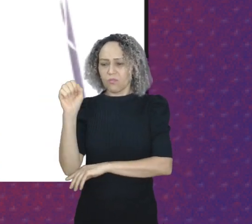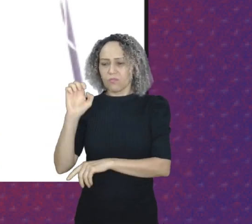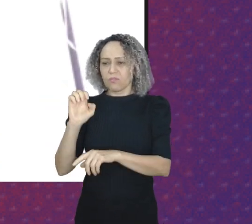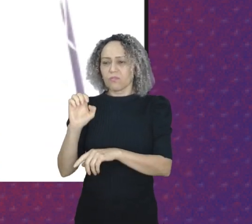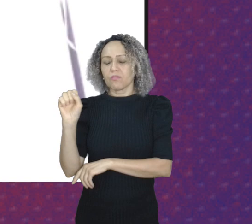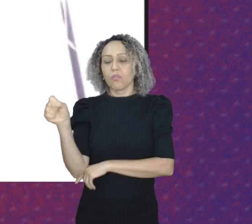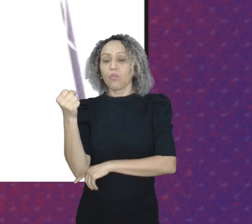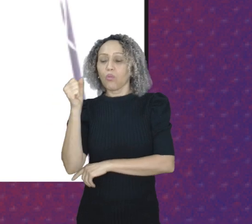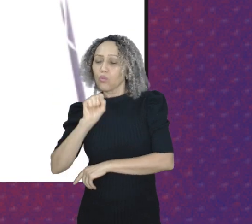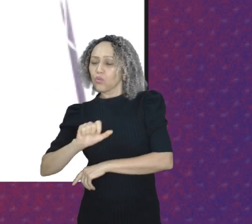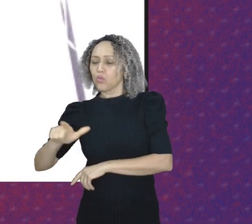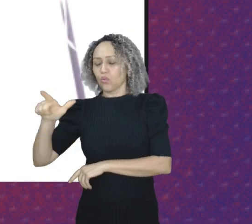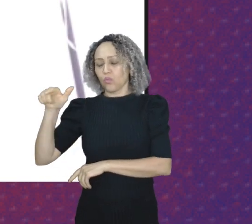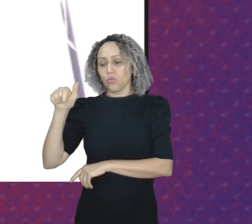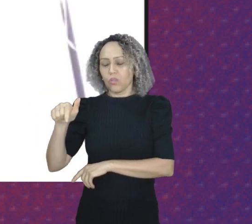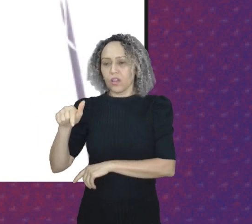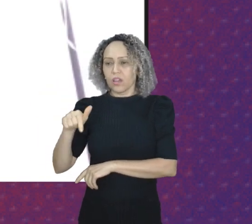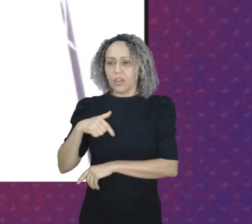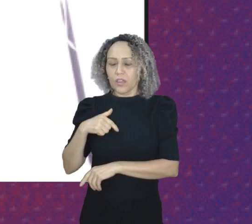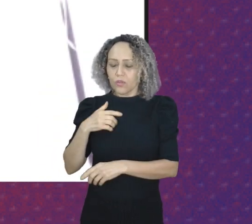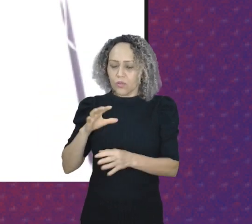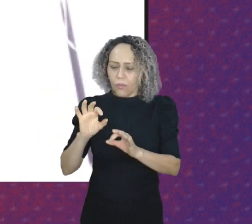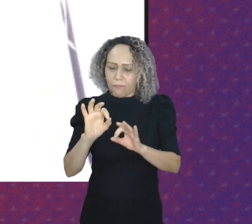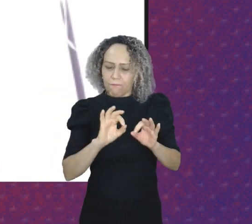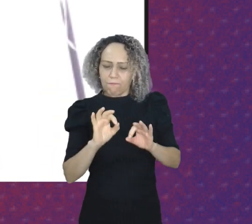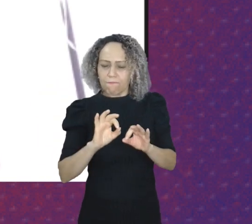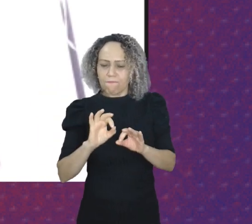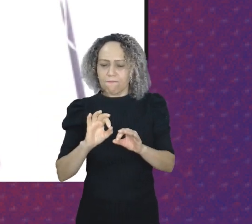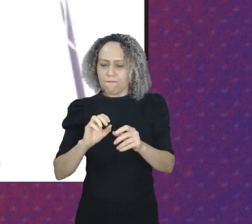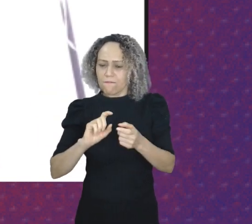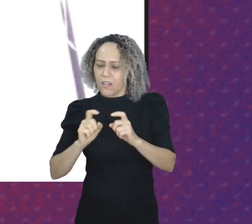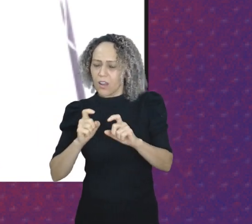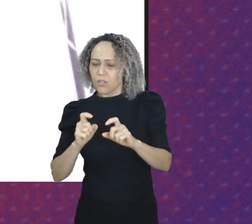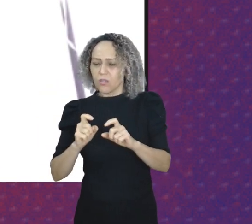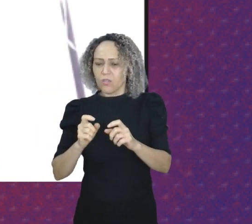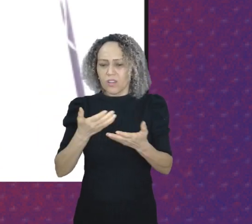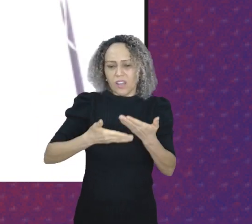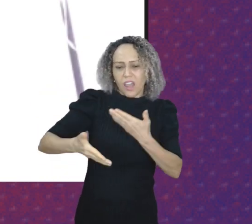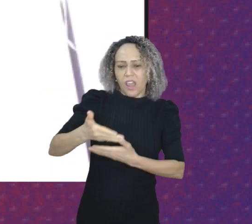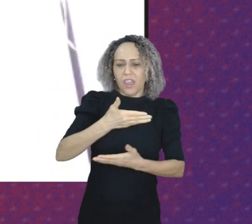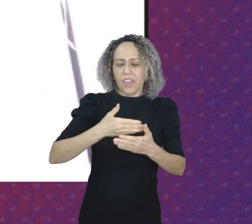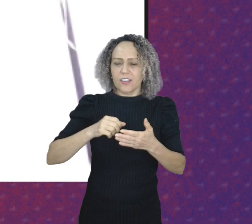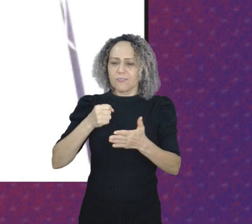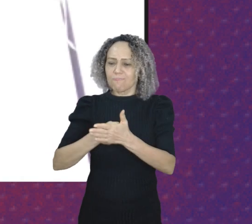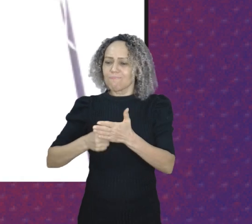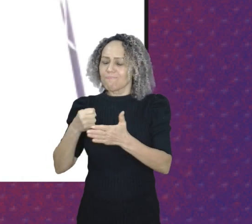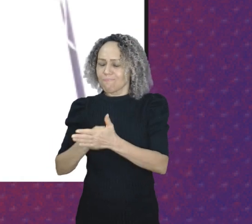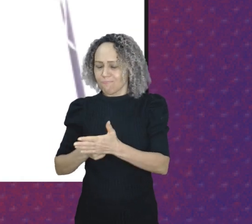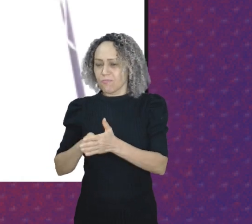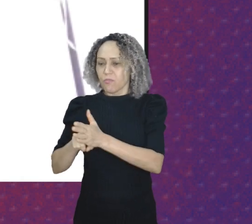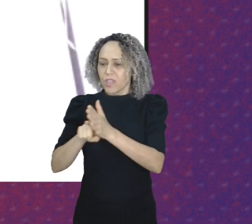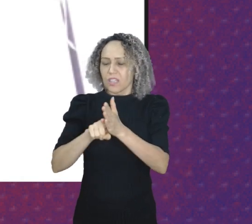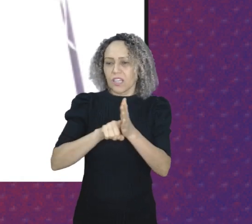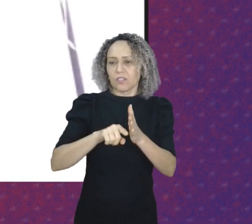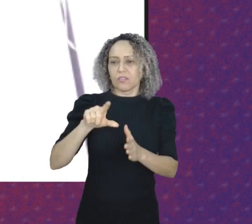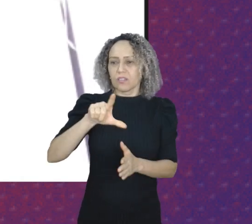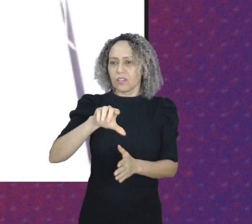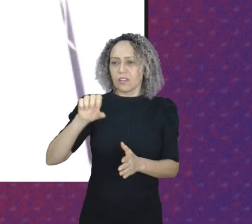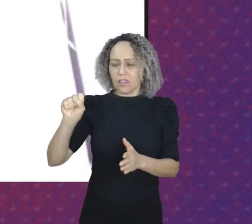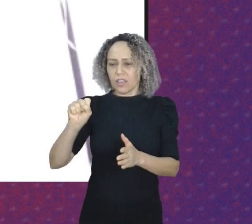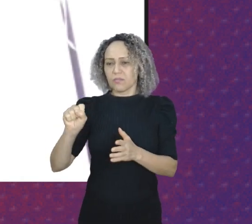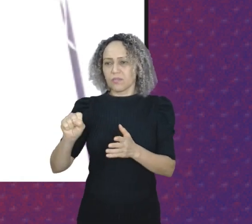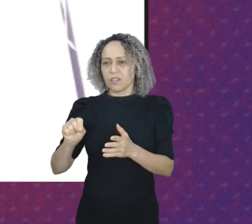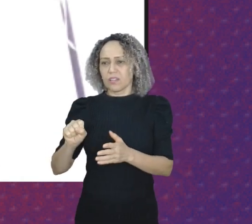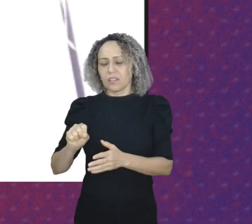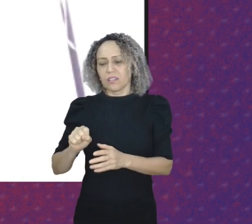Estou articuladora da rede de ativistas e pesquisadoras lésbicas e bissexuais do Brasil, uma rede que